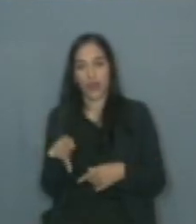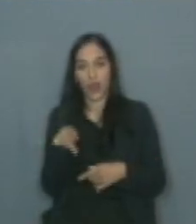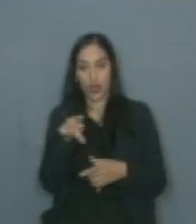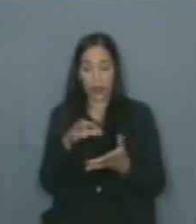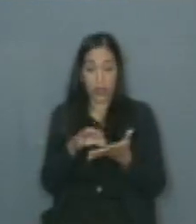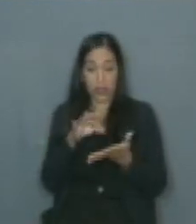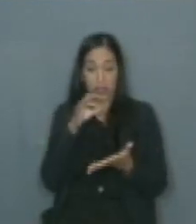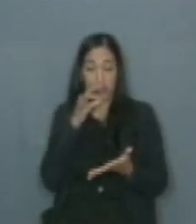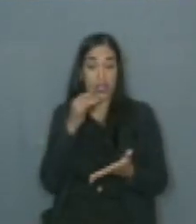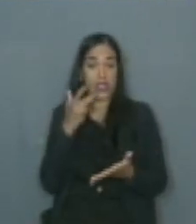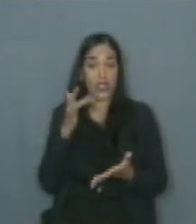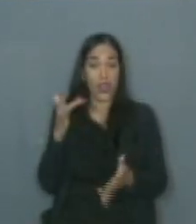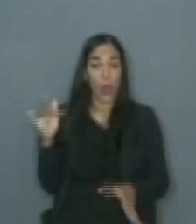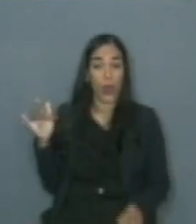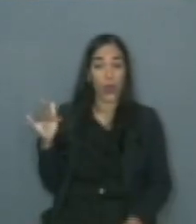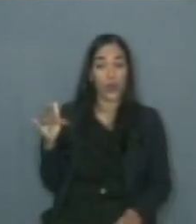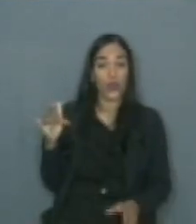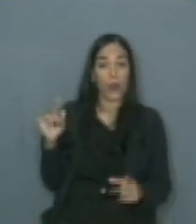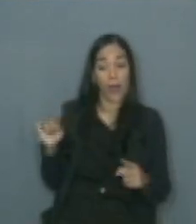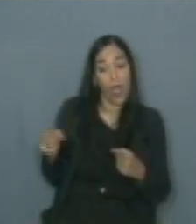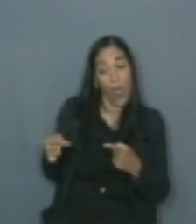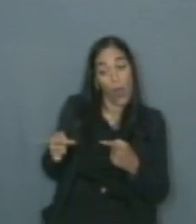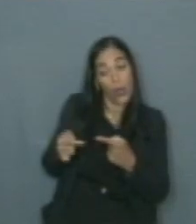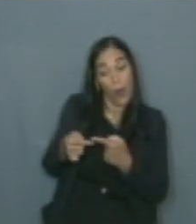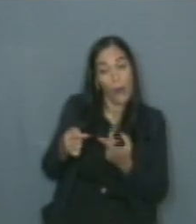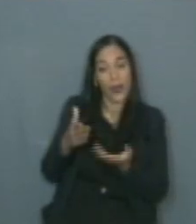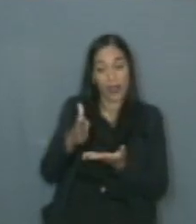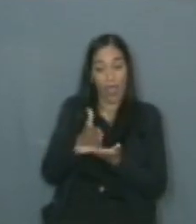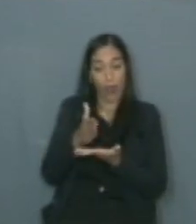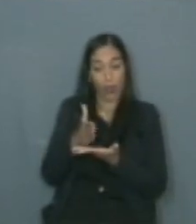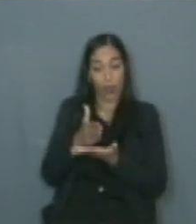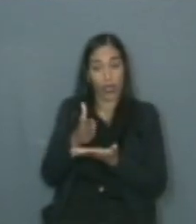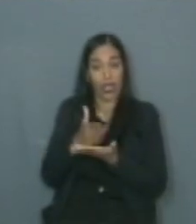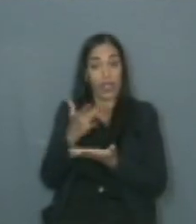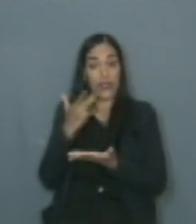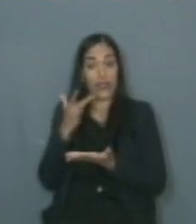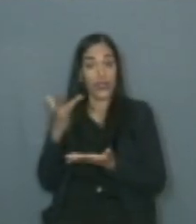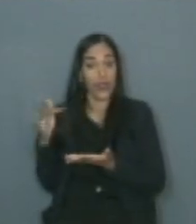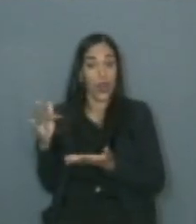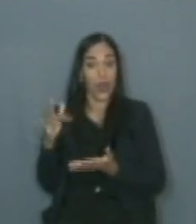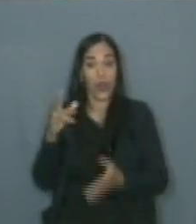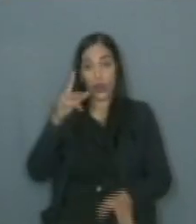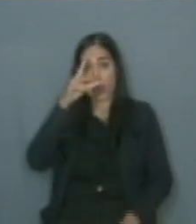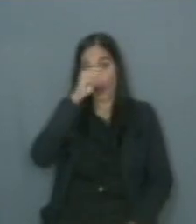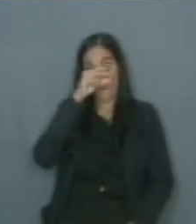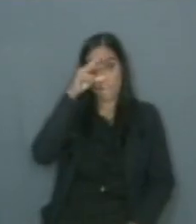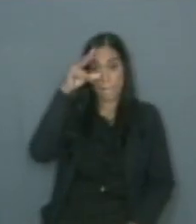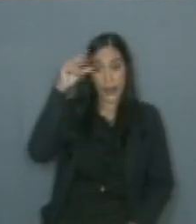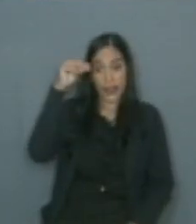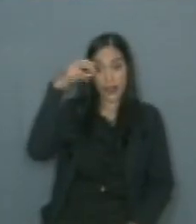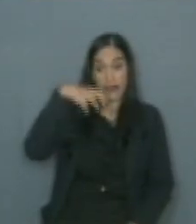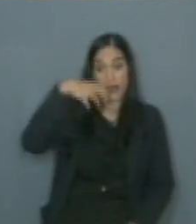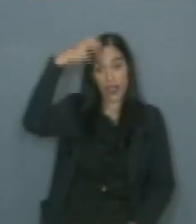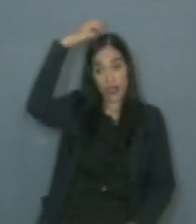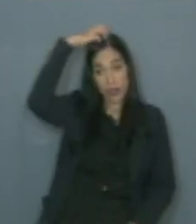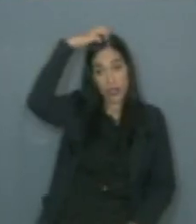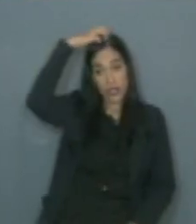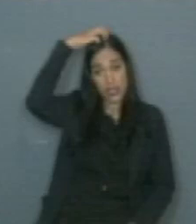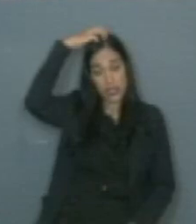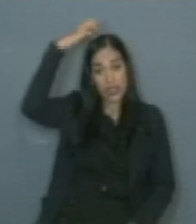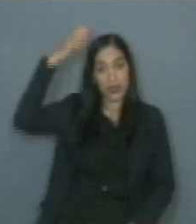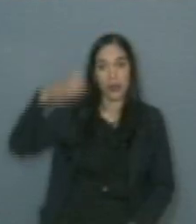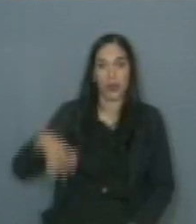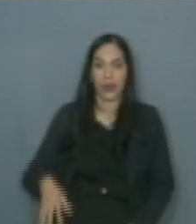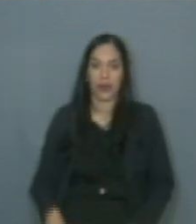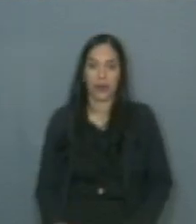de ouro, Gilson, eu acho que é para combinar com os livros de ouro. O prefeito, o príncipe, ele está acostumado com realeza.